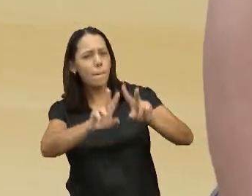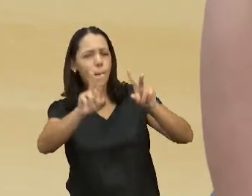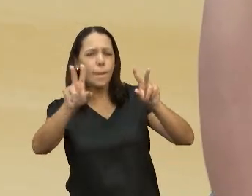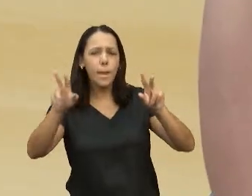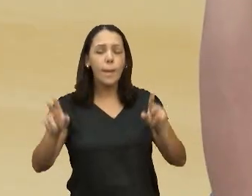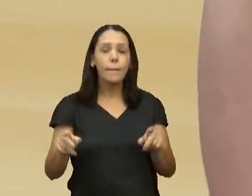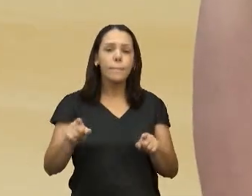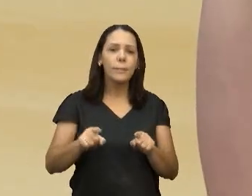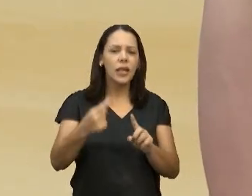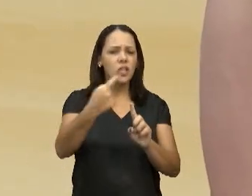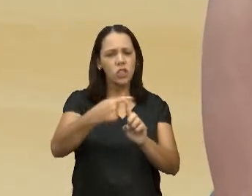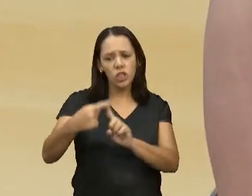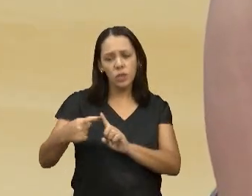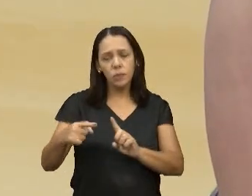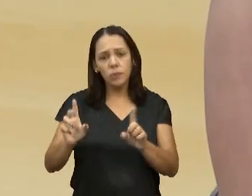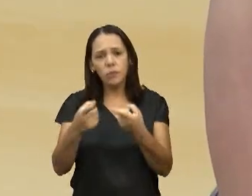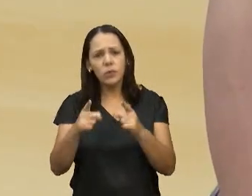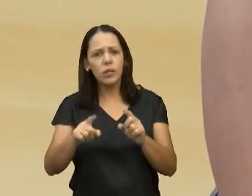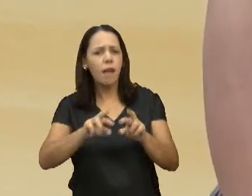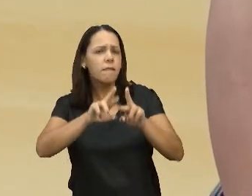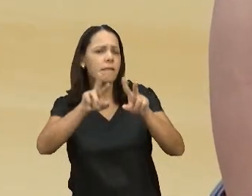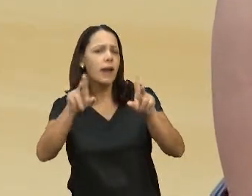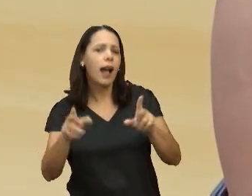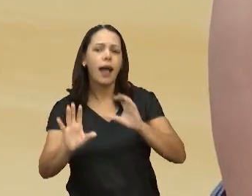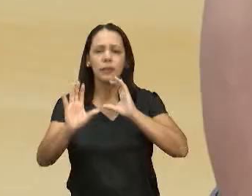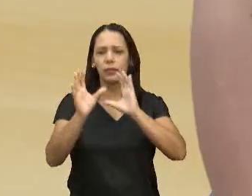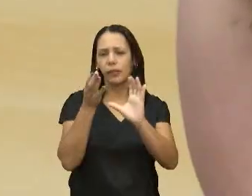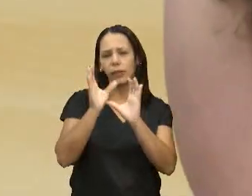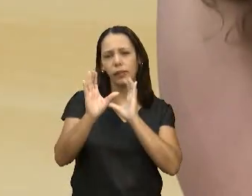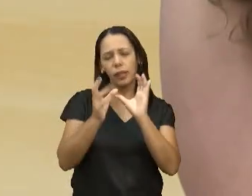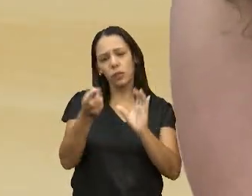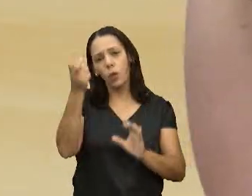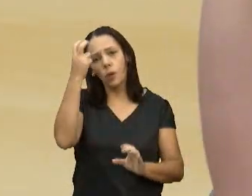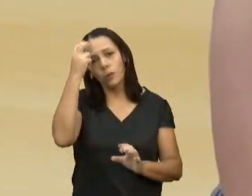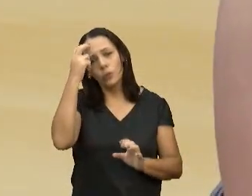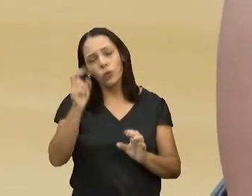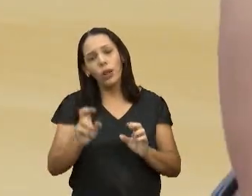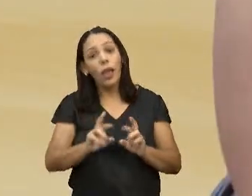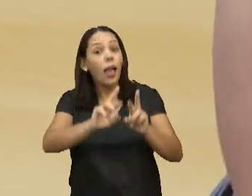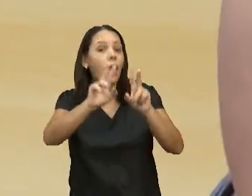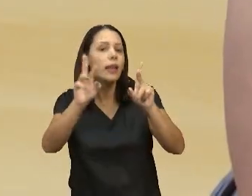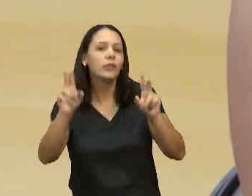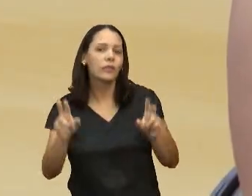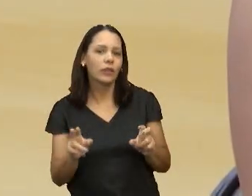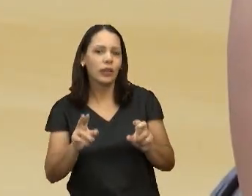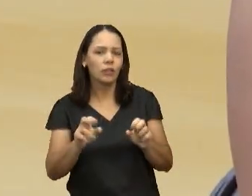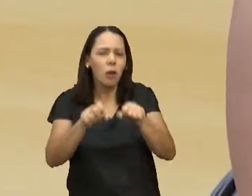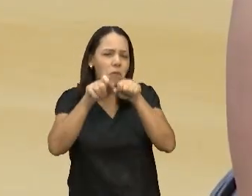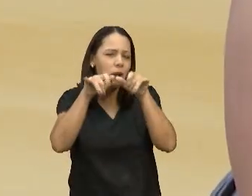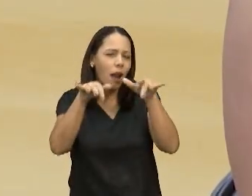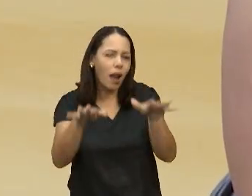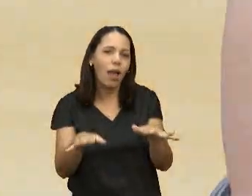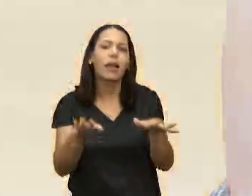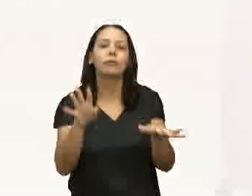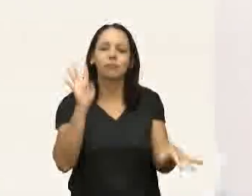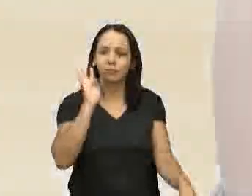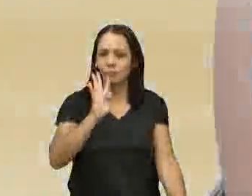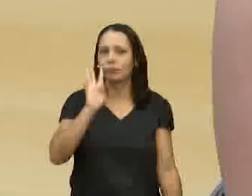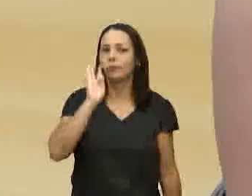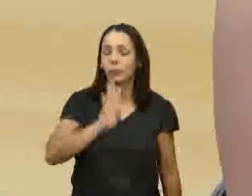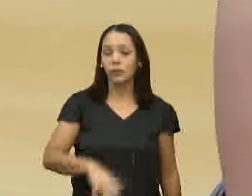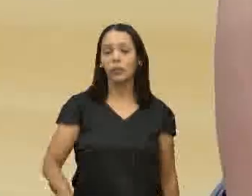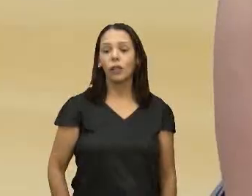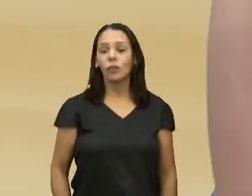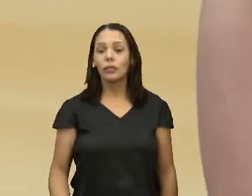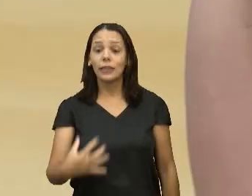canto vários estilos de música que têm culturas diferentes de vários lugares do mundo. Então eu acho que espalhar um pouquinho é bem interessante. É